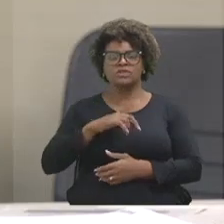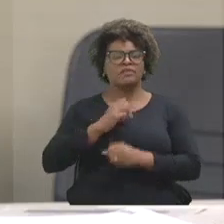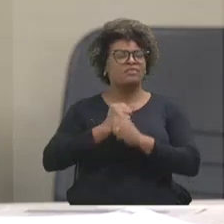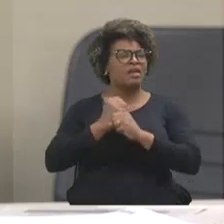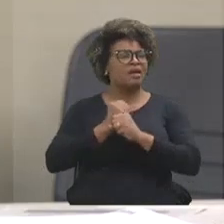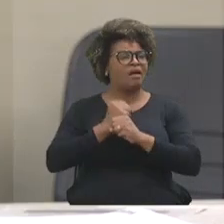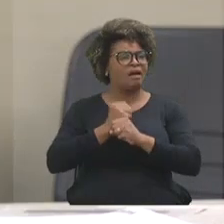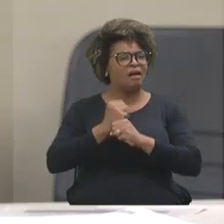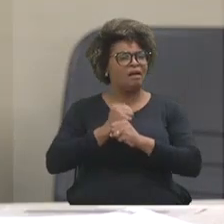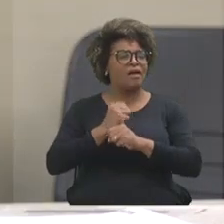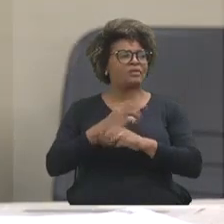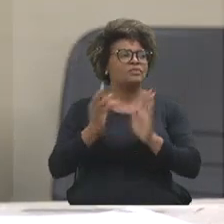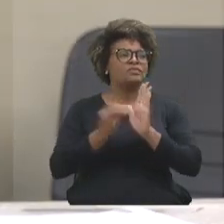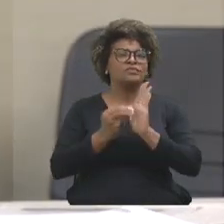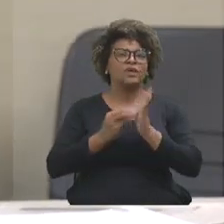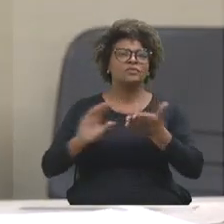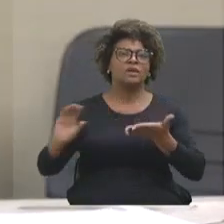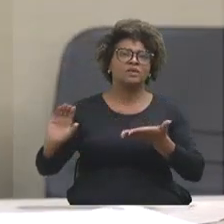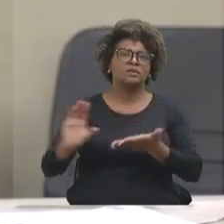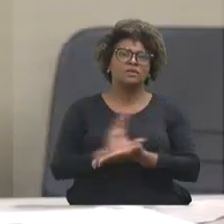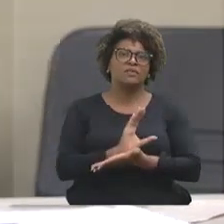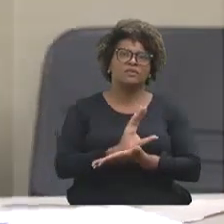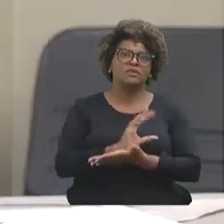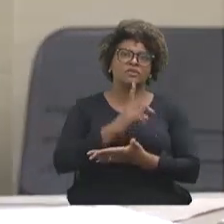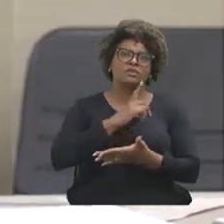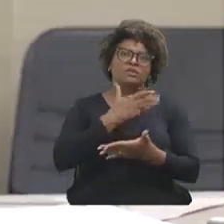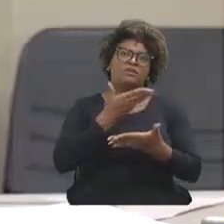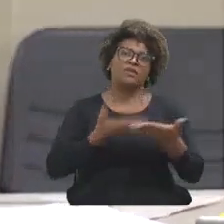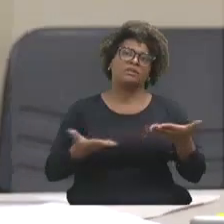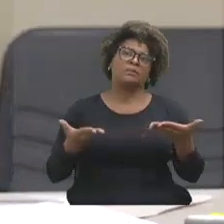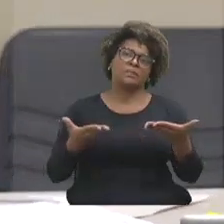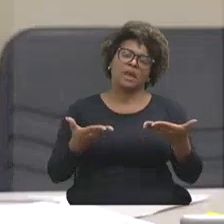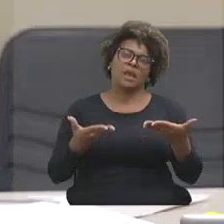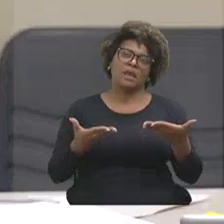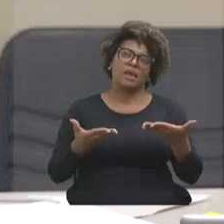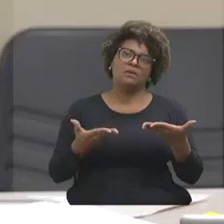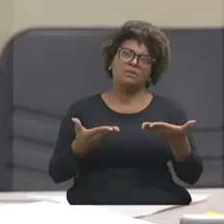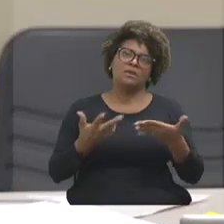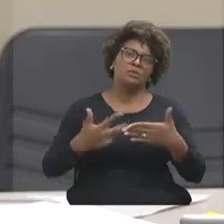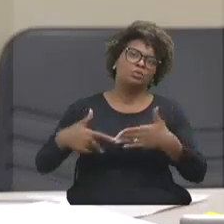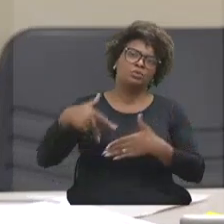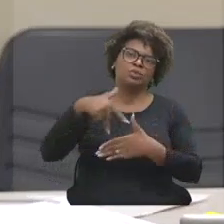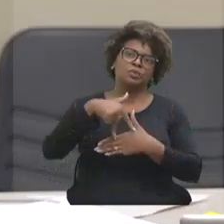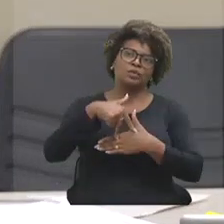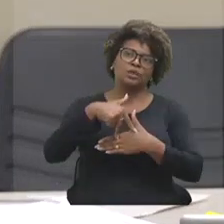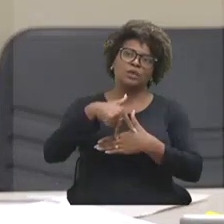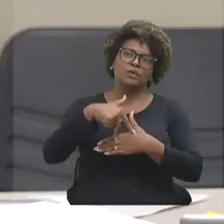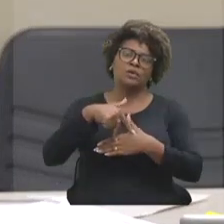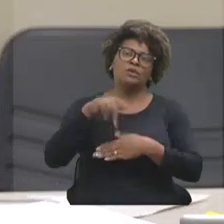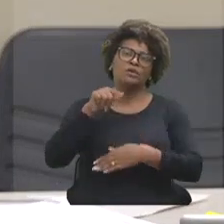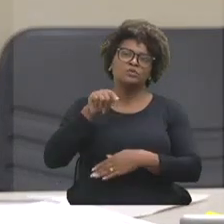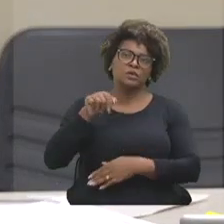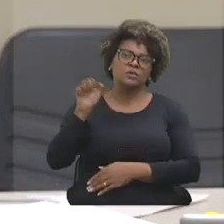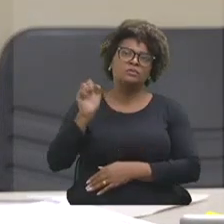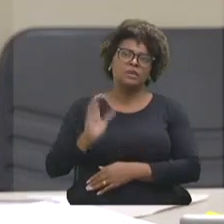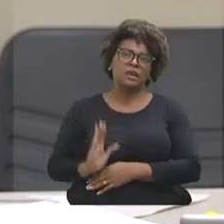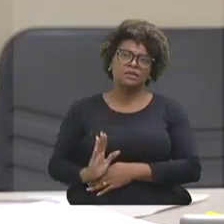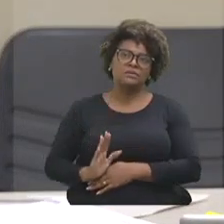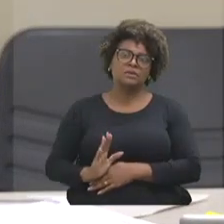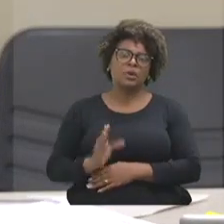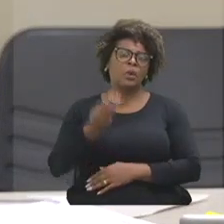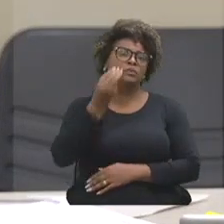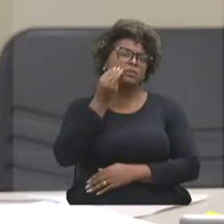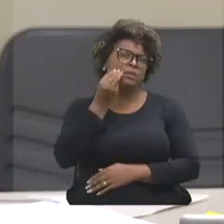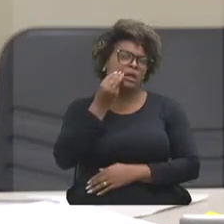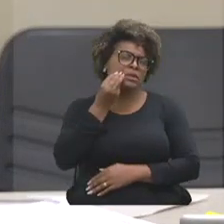para foned a perda importante do seu protagonismo e no cenário nacional e nós estamos tentando